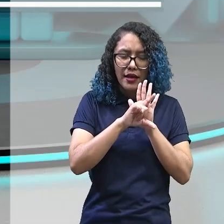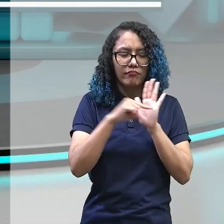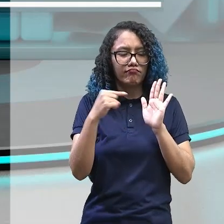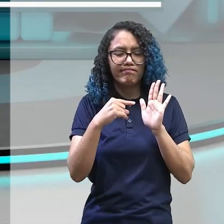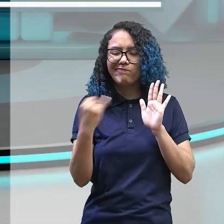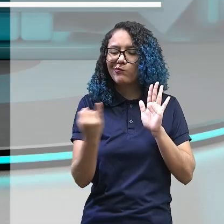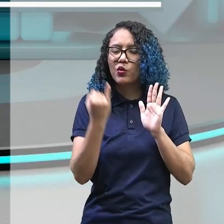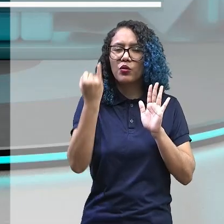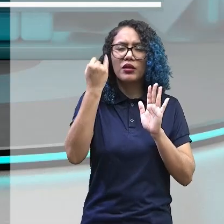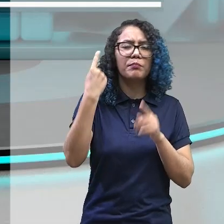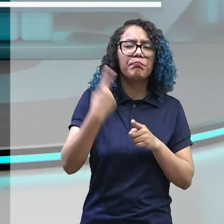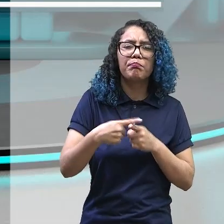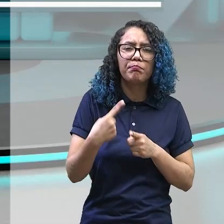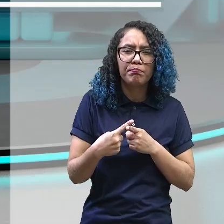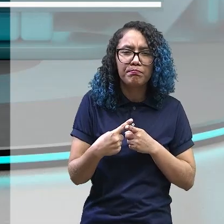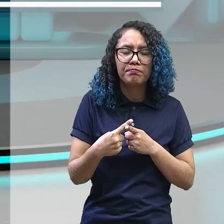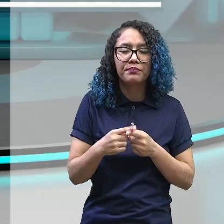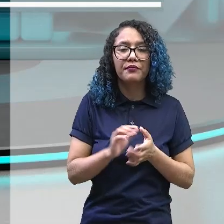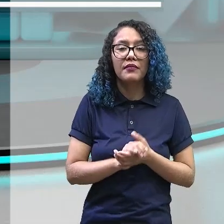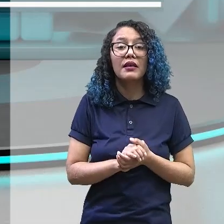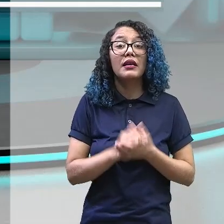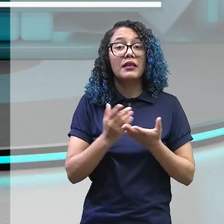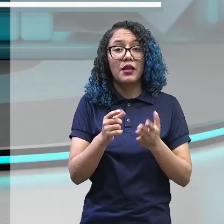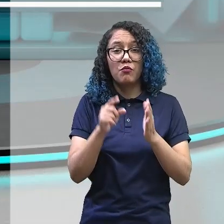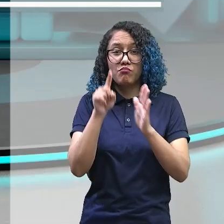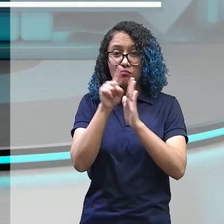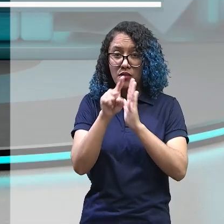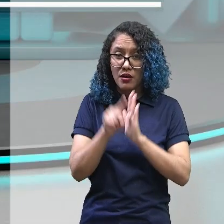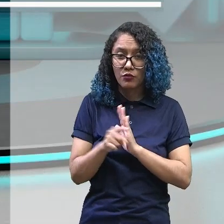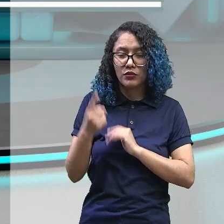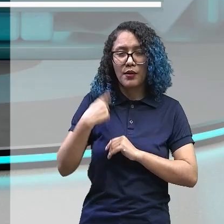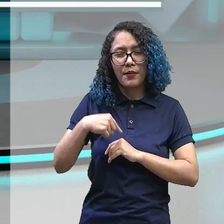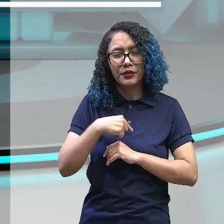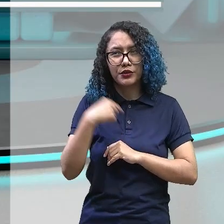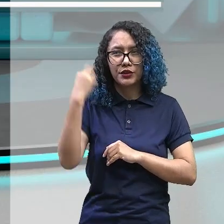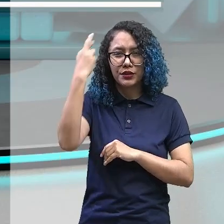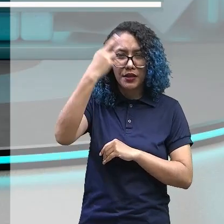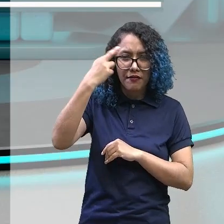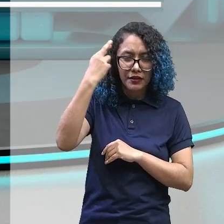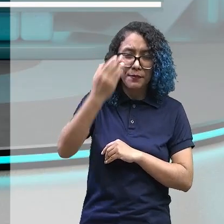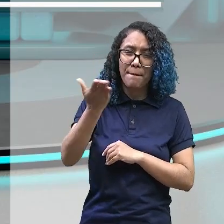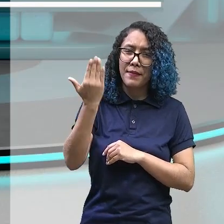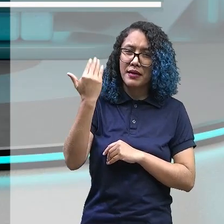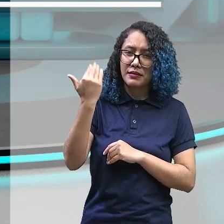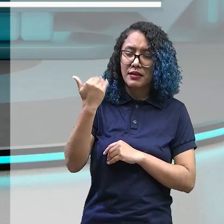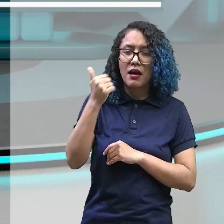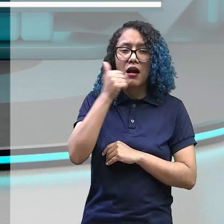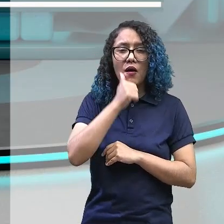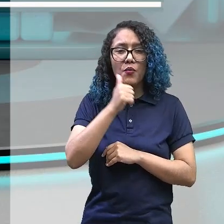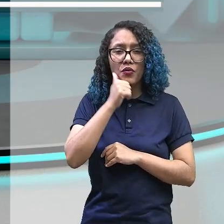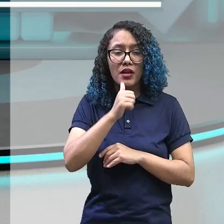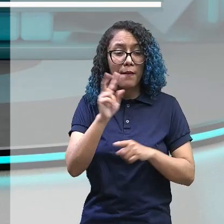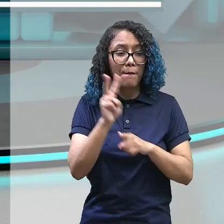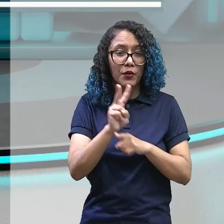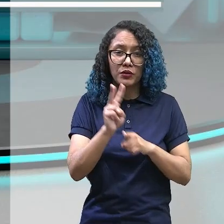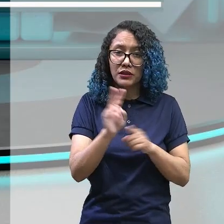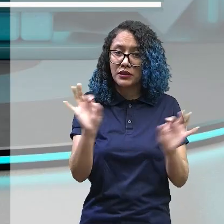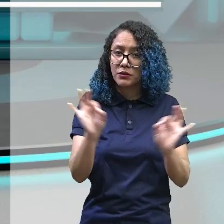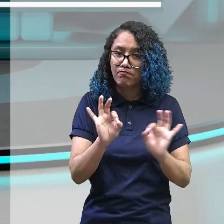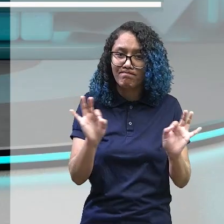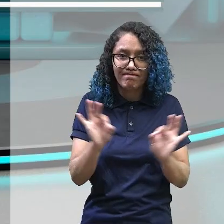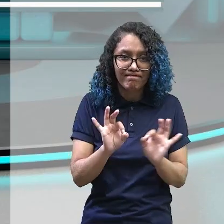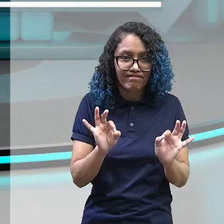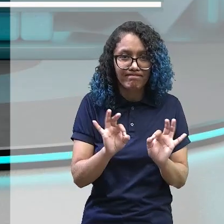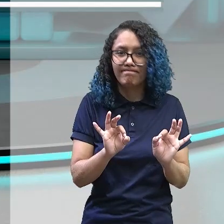duas perguntas para a gente fazer uma reflexão, né? Porque à época a Rita não teve essa proteção, não teve